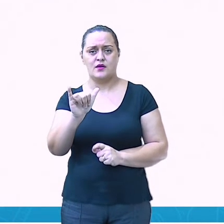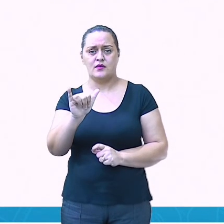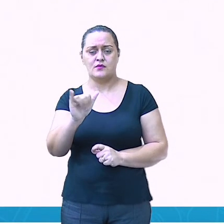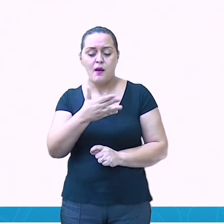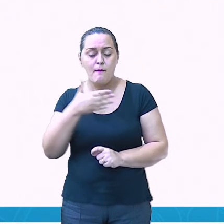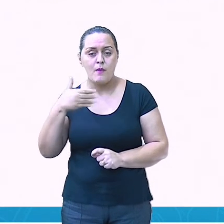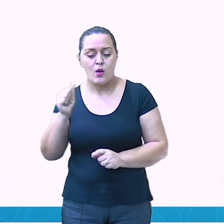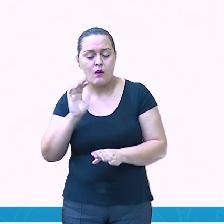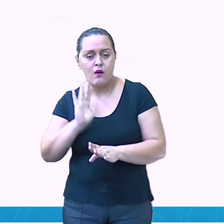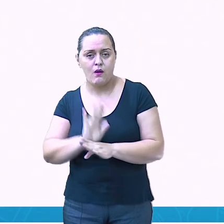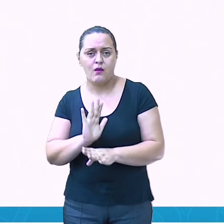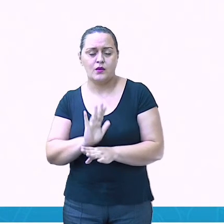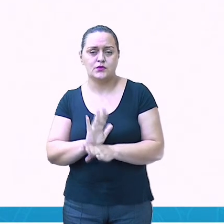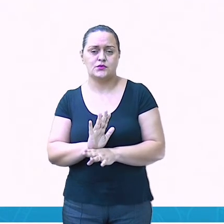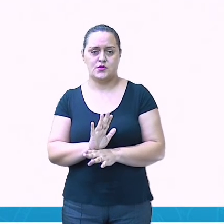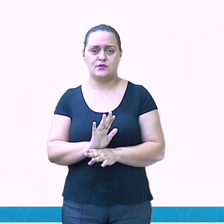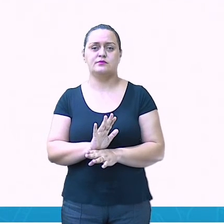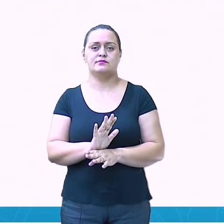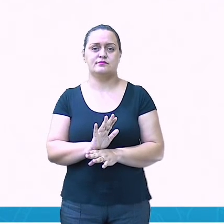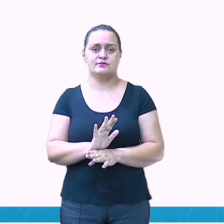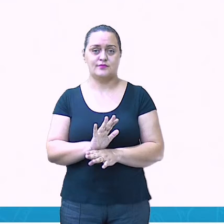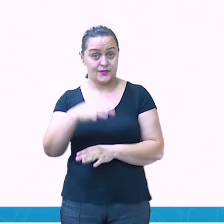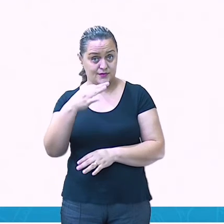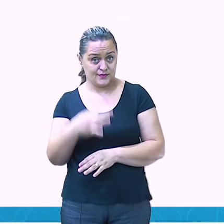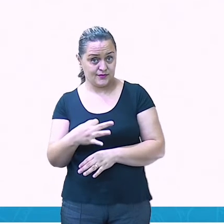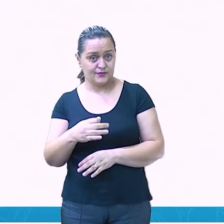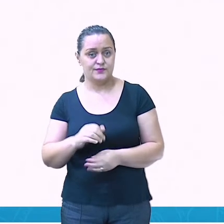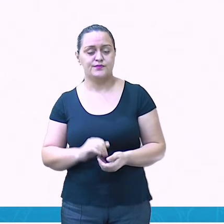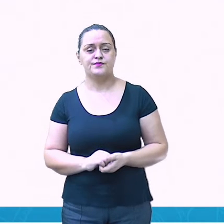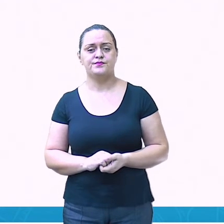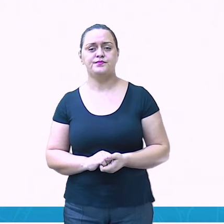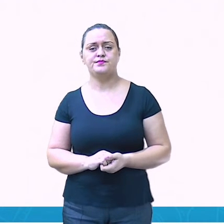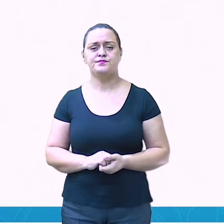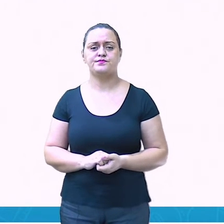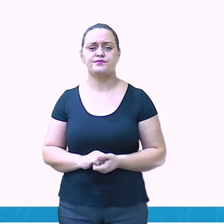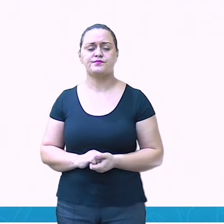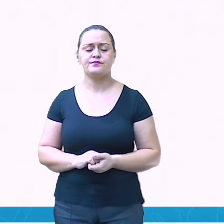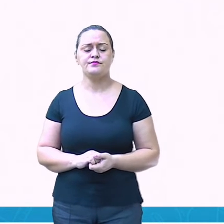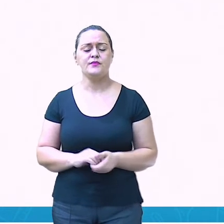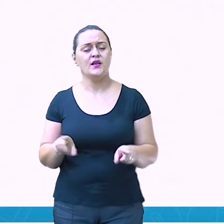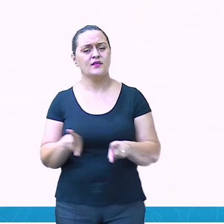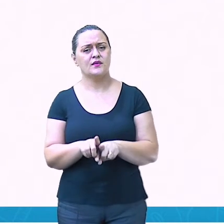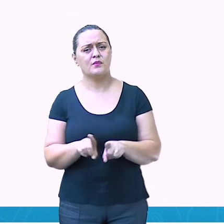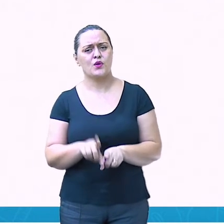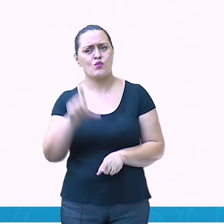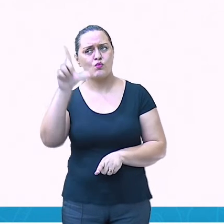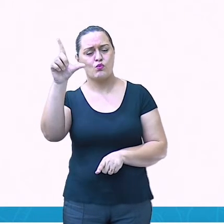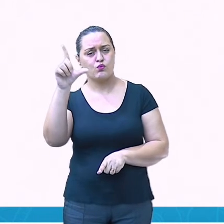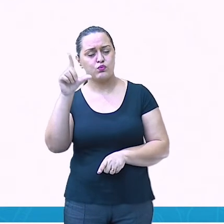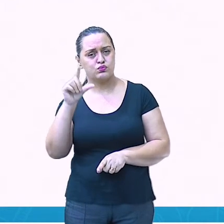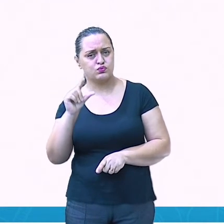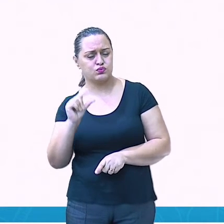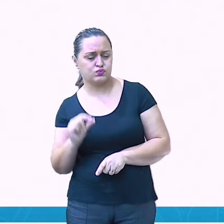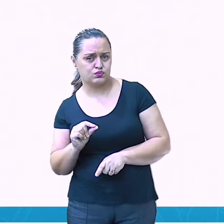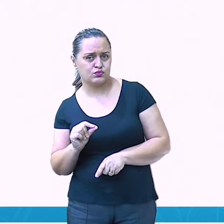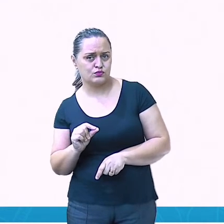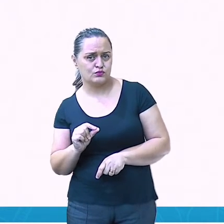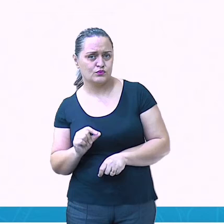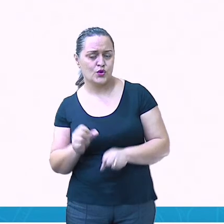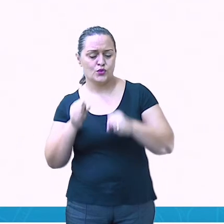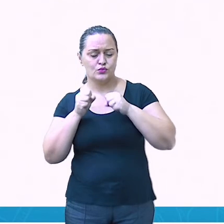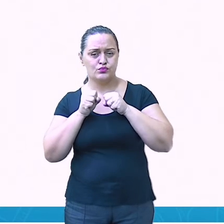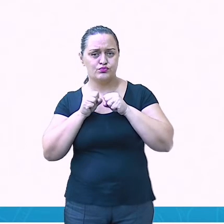a uma extinção. Bom, o esgotamento dos recursos naturais é outro fator que